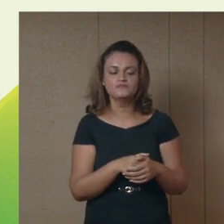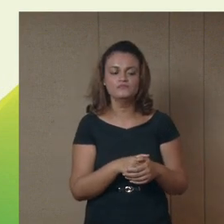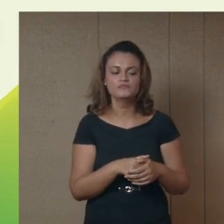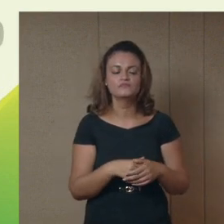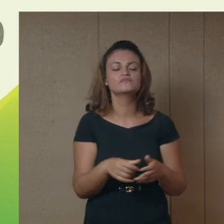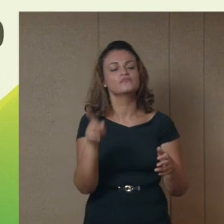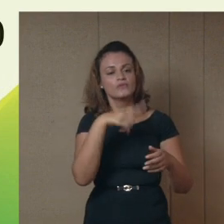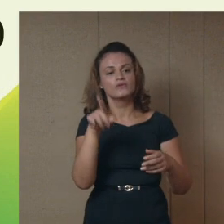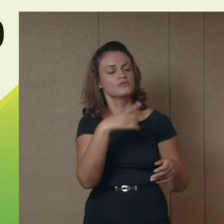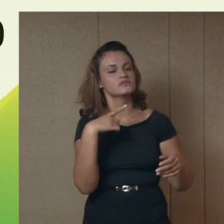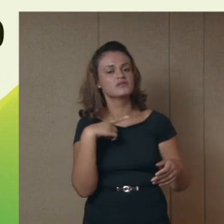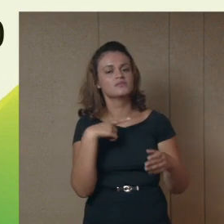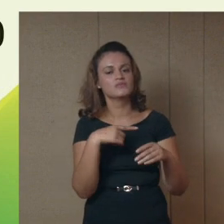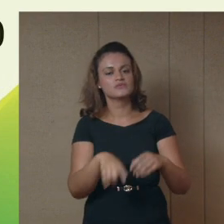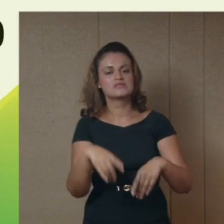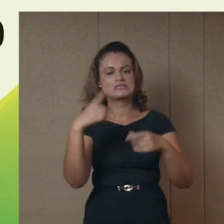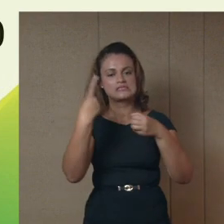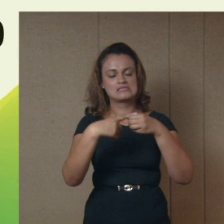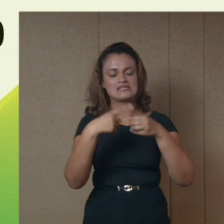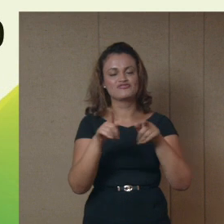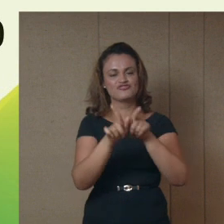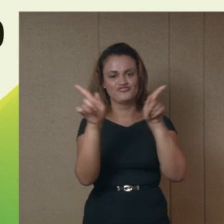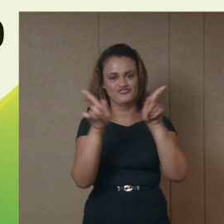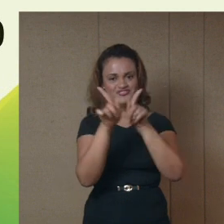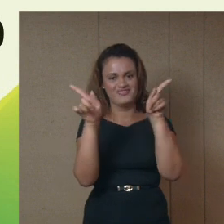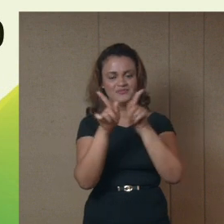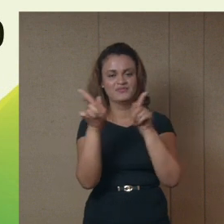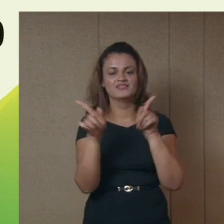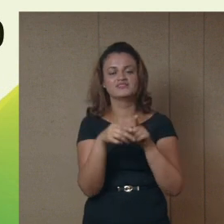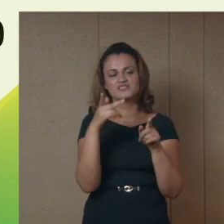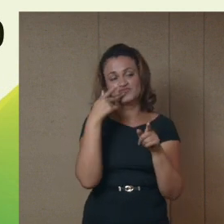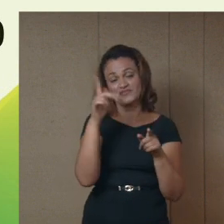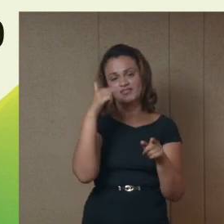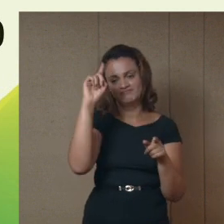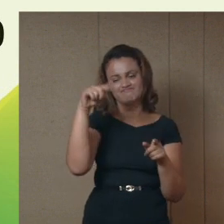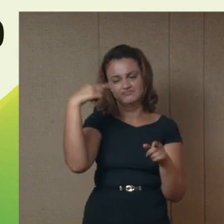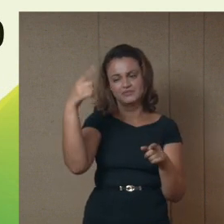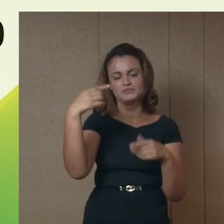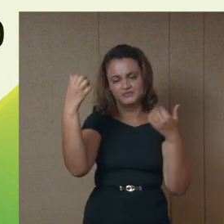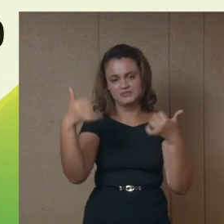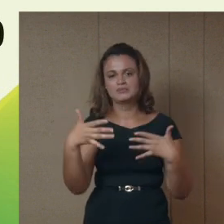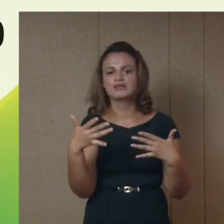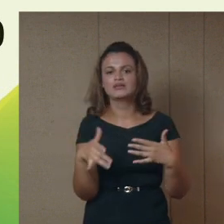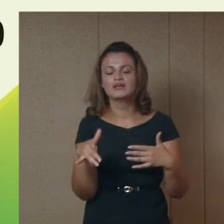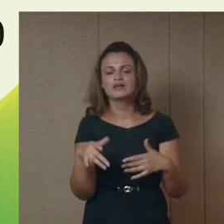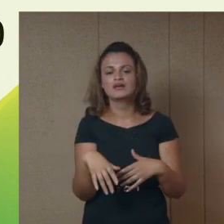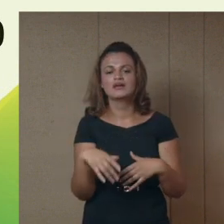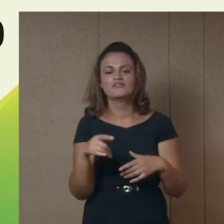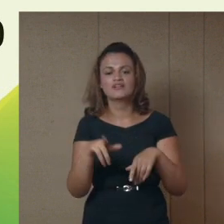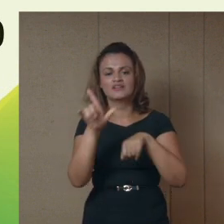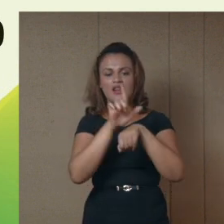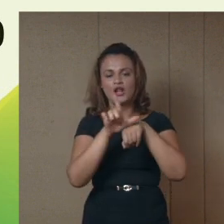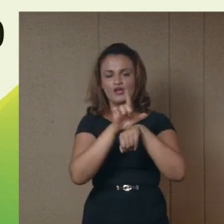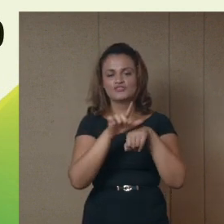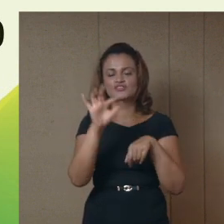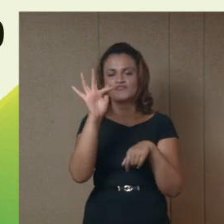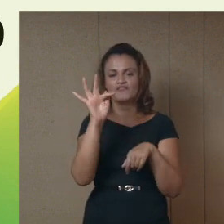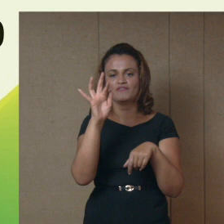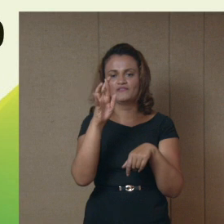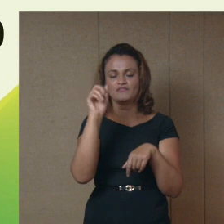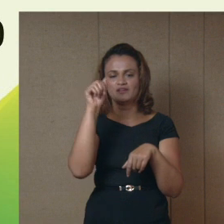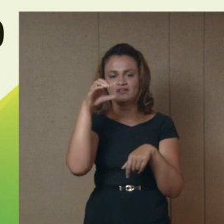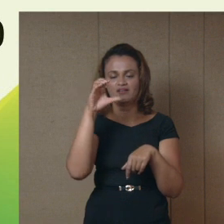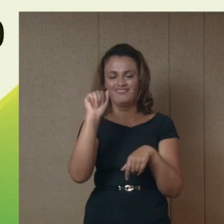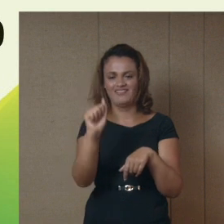nós temos também as cidades gêmeas já foi dito aqui vai ser falado mais tarde também pela das lojas francas é